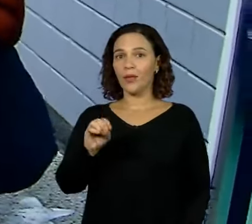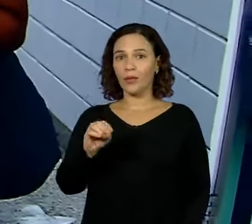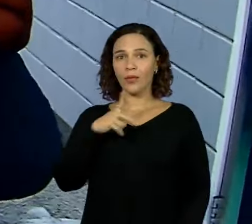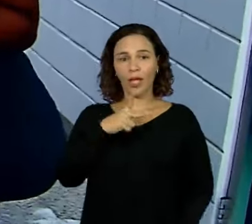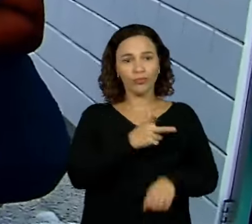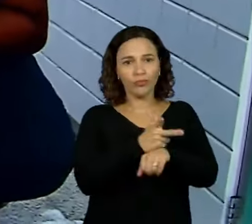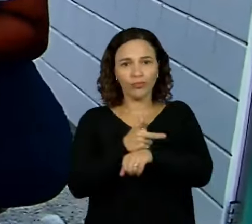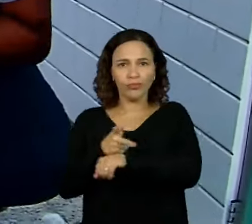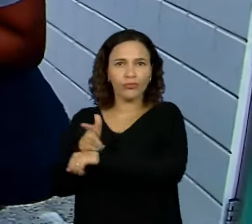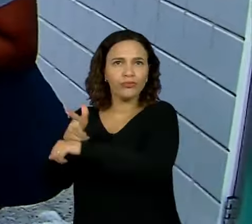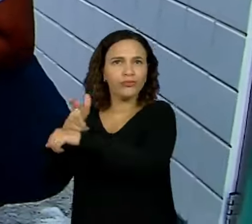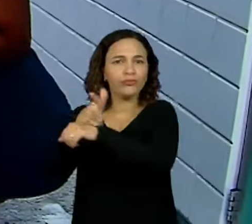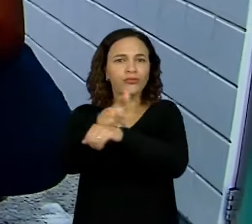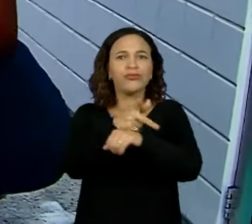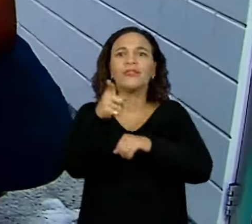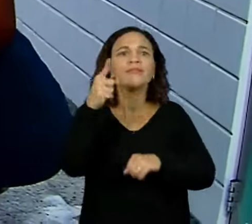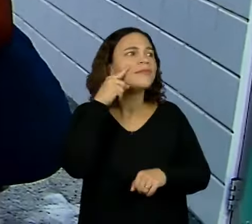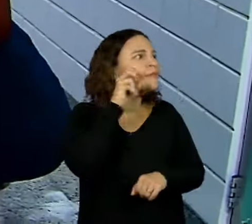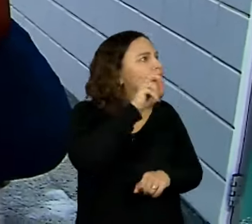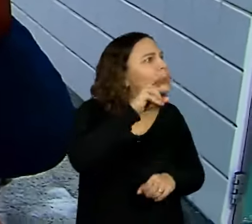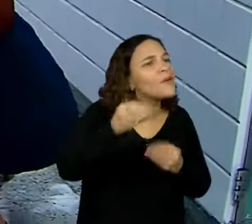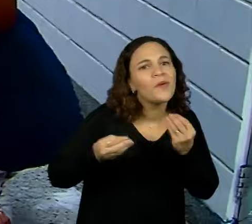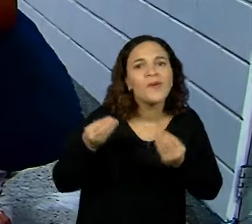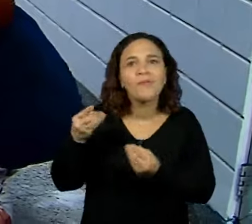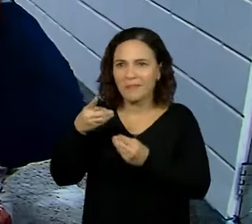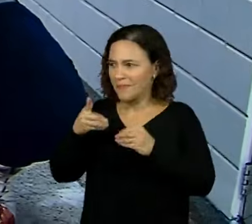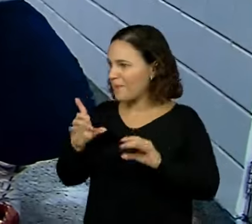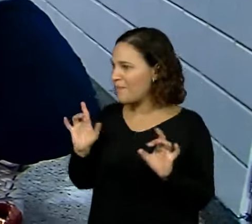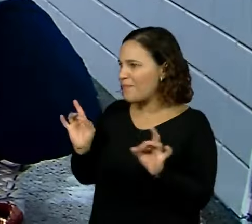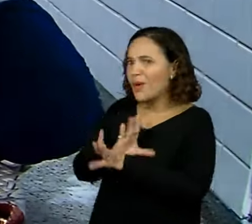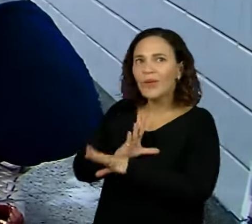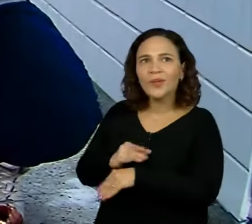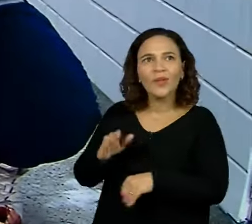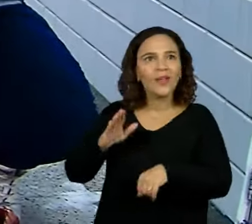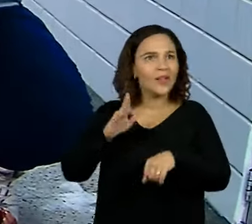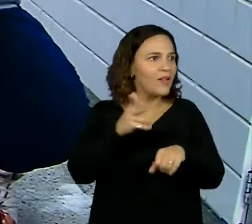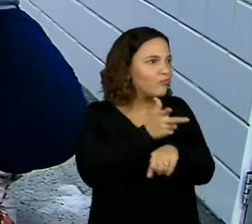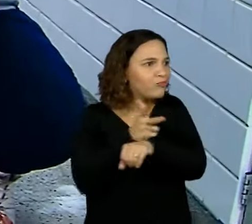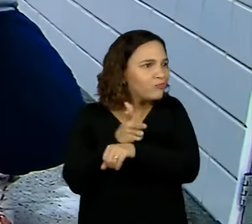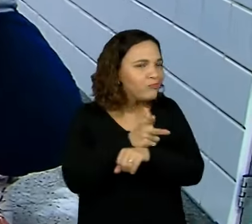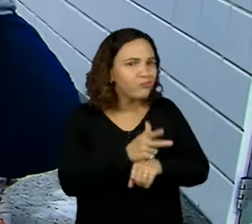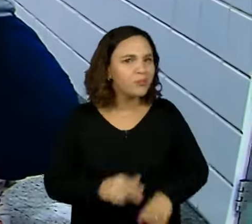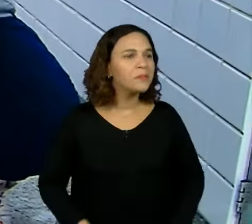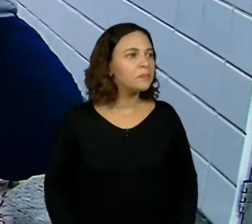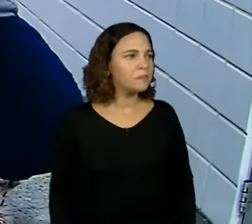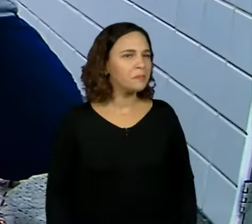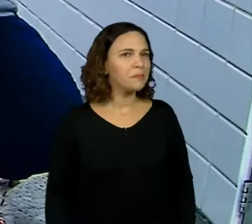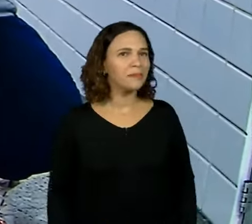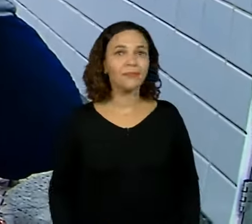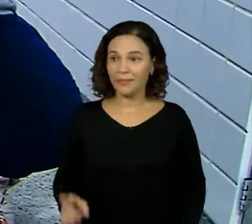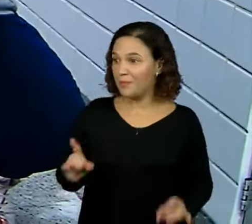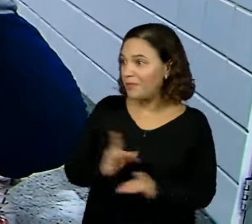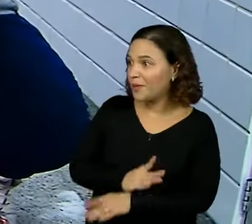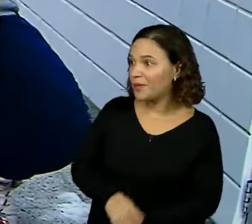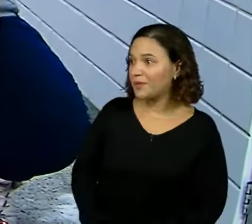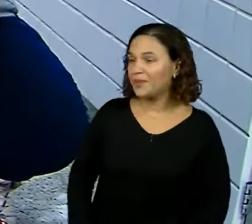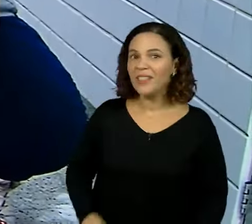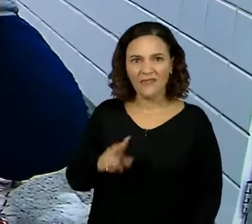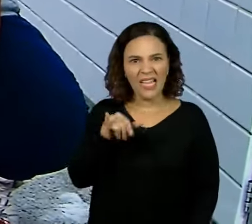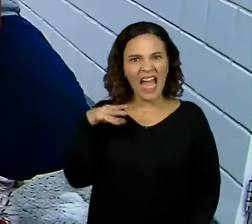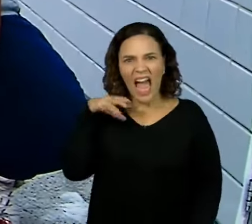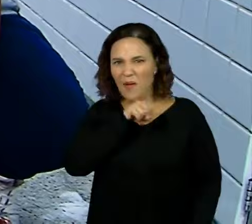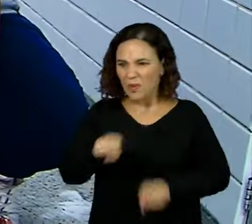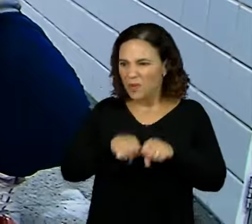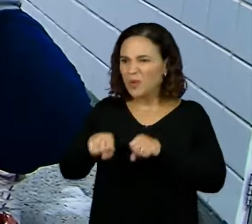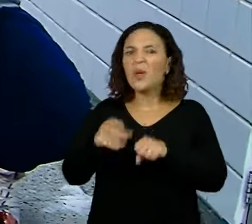aí de casa. Darem um rolê. Preparado para fazer as imagens? Pronto para o passeio? Vai andar rápido